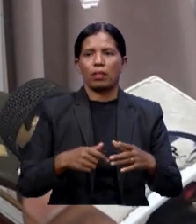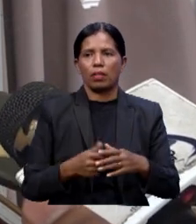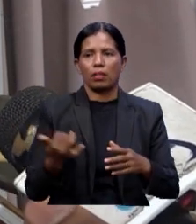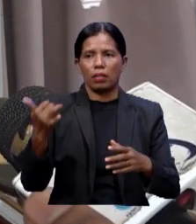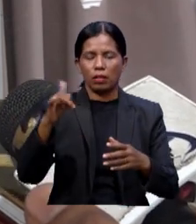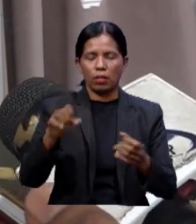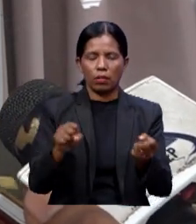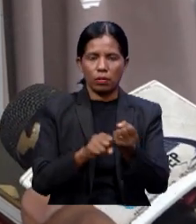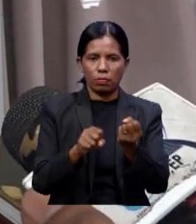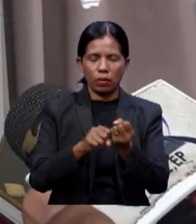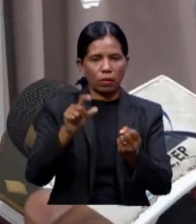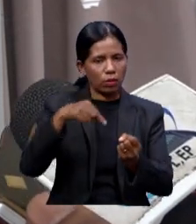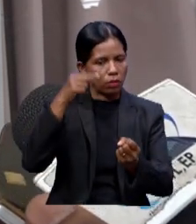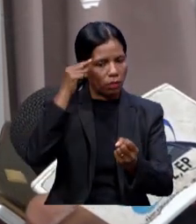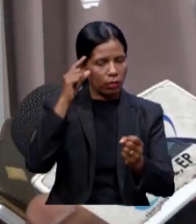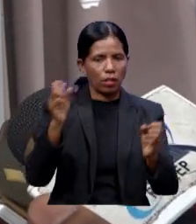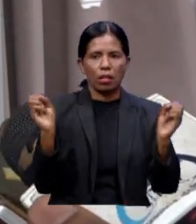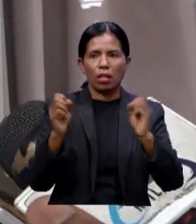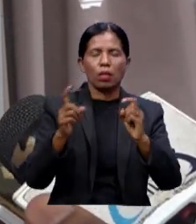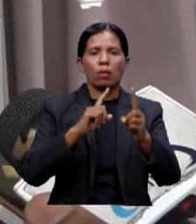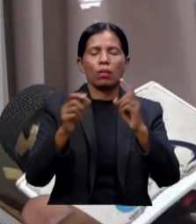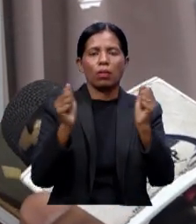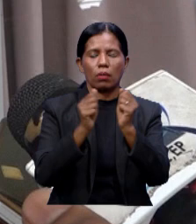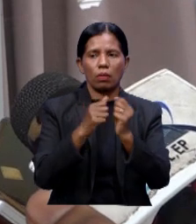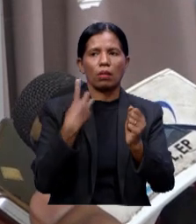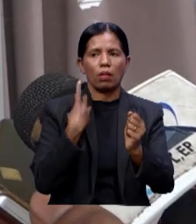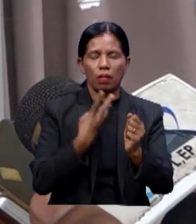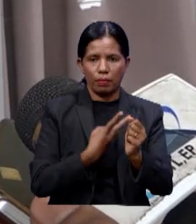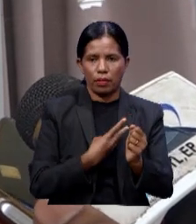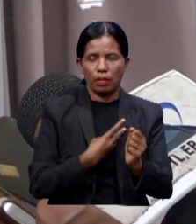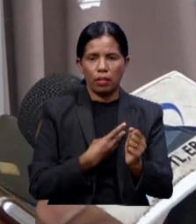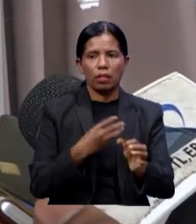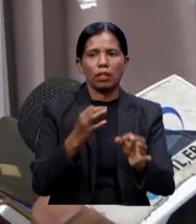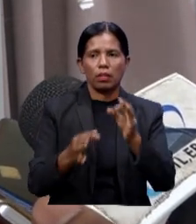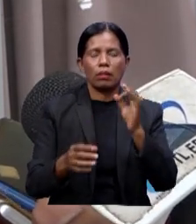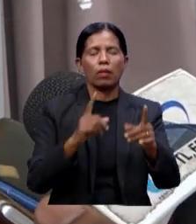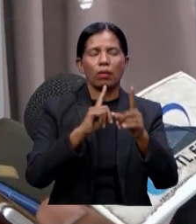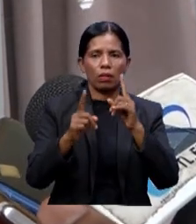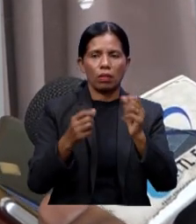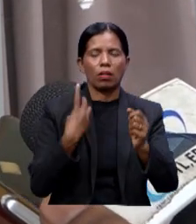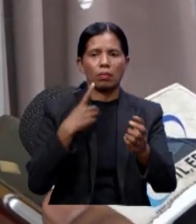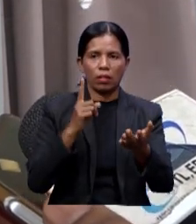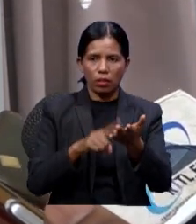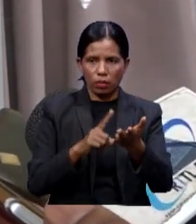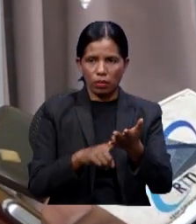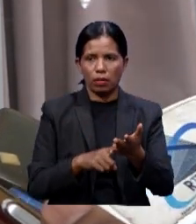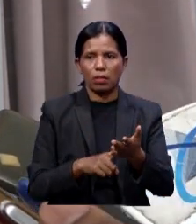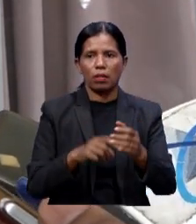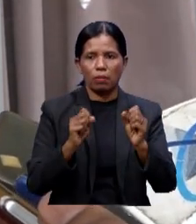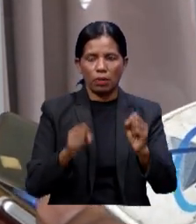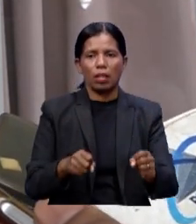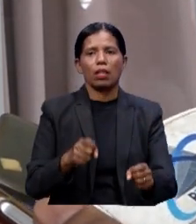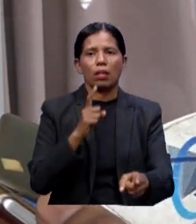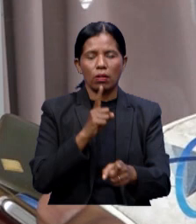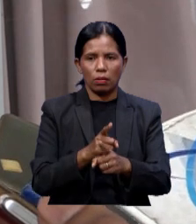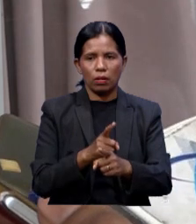be apoio o governo lá colheu a mim. Se fosse colher eles bancários, a mim se discute, bele que lá é.